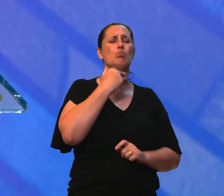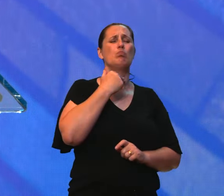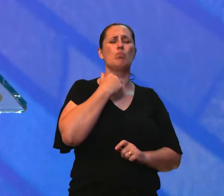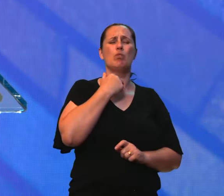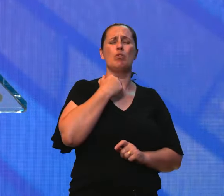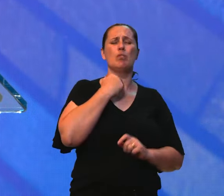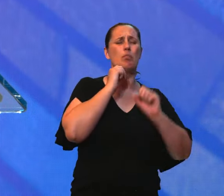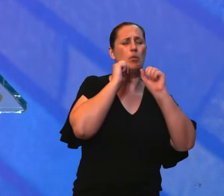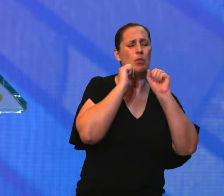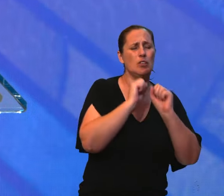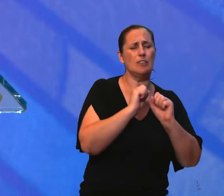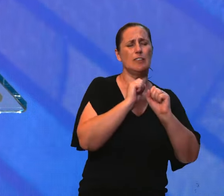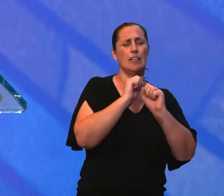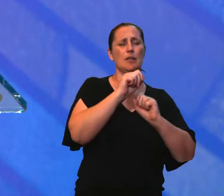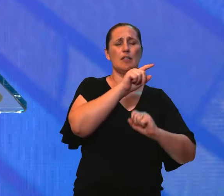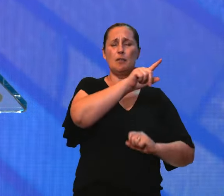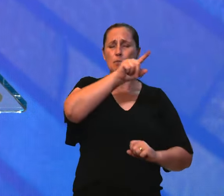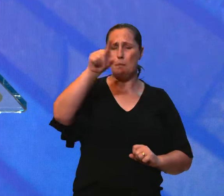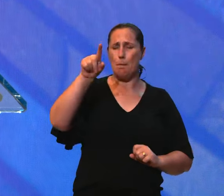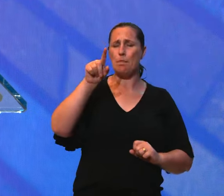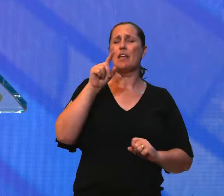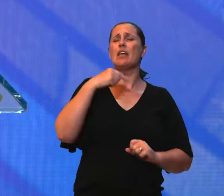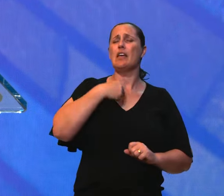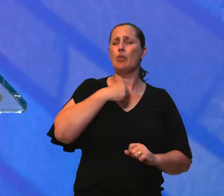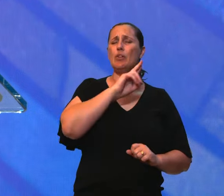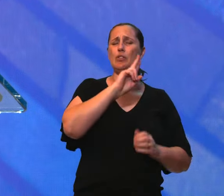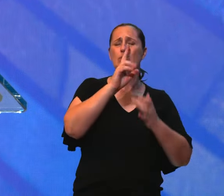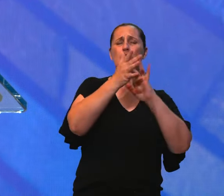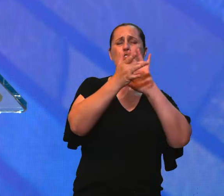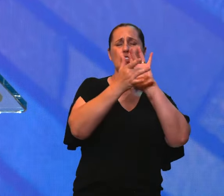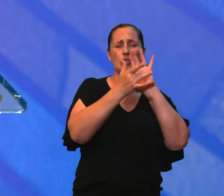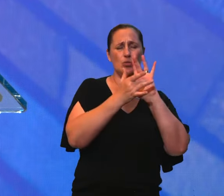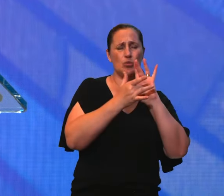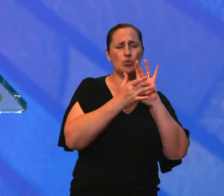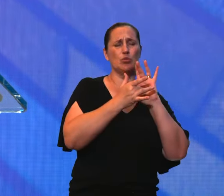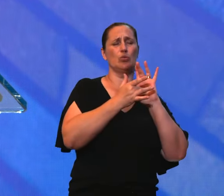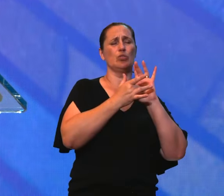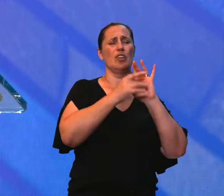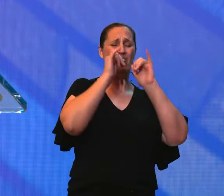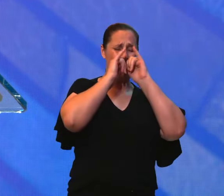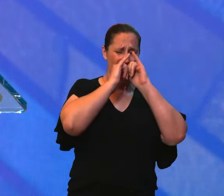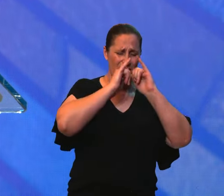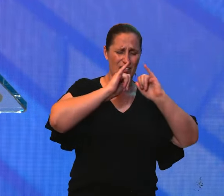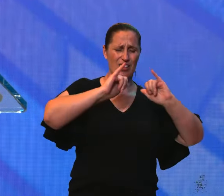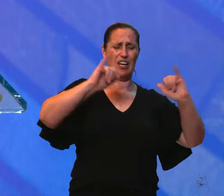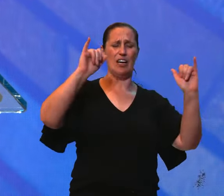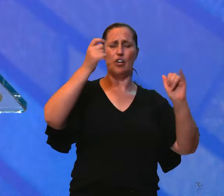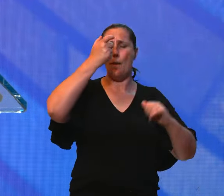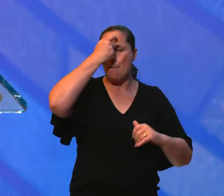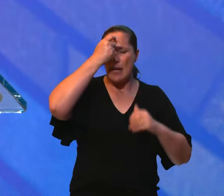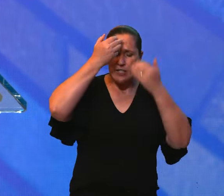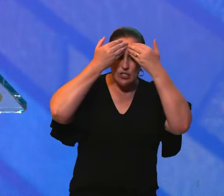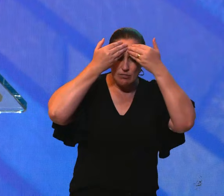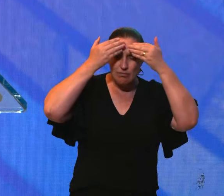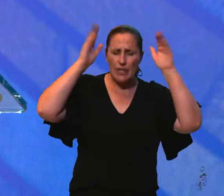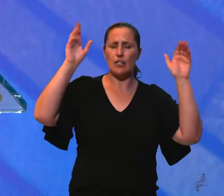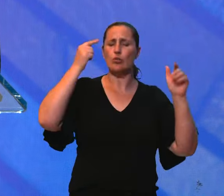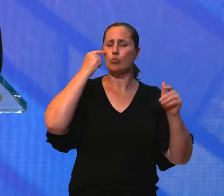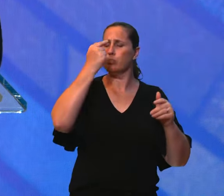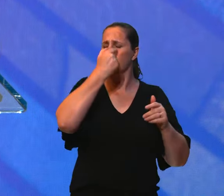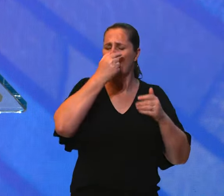nosso noss senhor Jesus Cristo eu todavia repreendo toda ação do inferno e declaro toda a mente aberta todo o